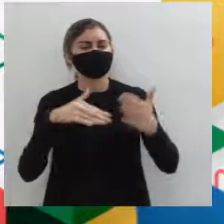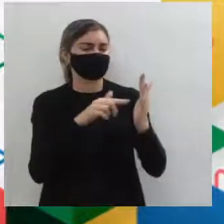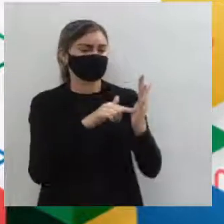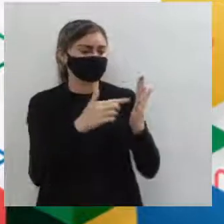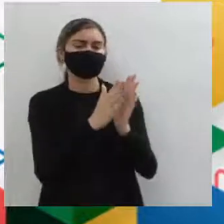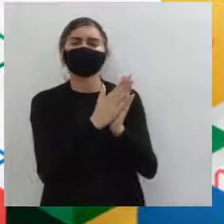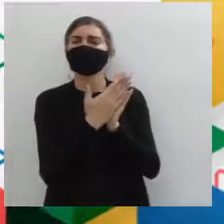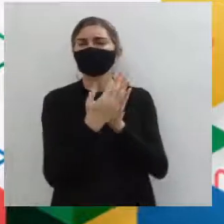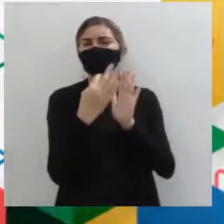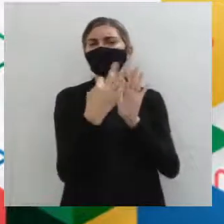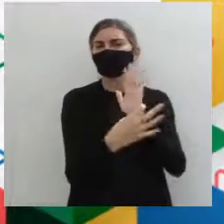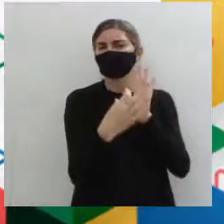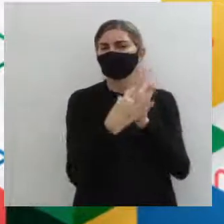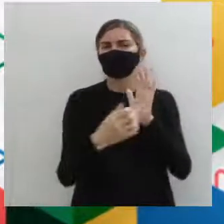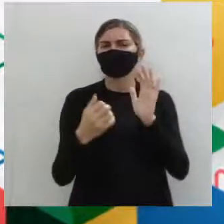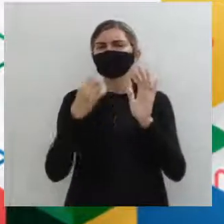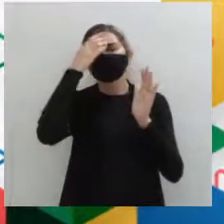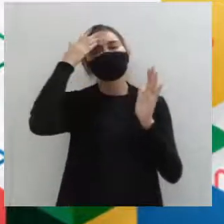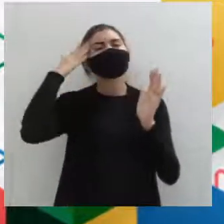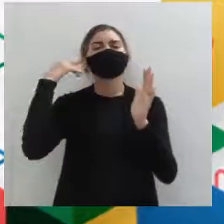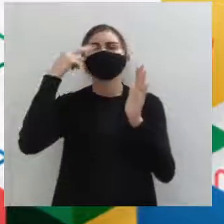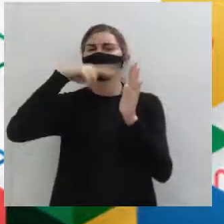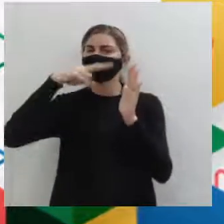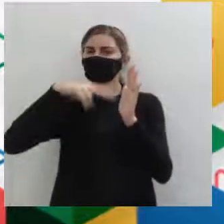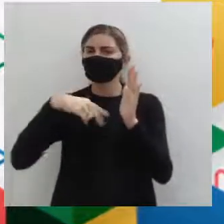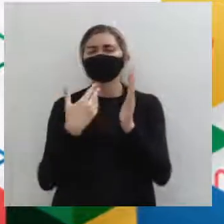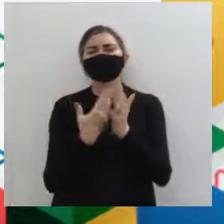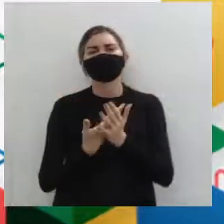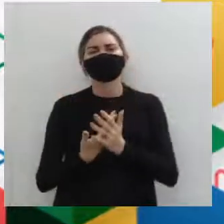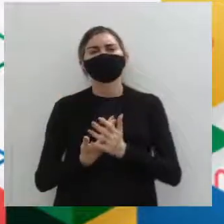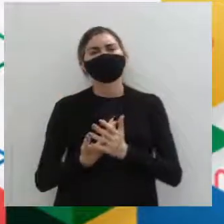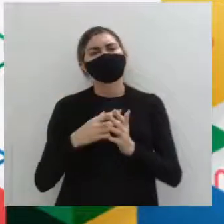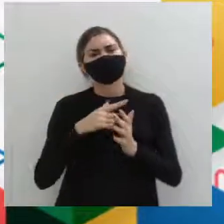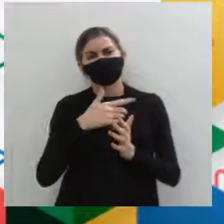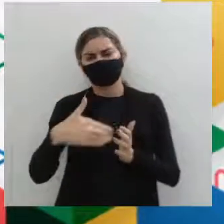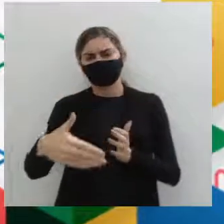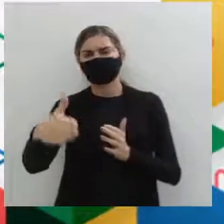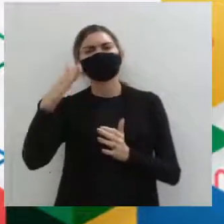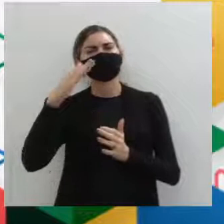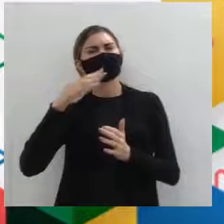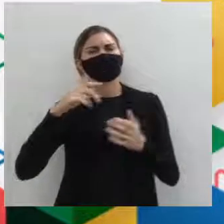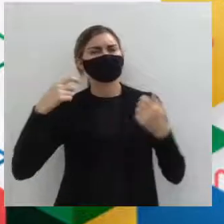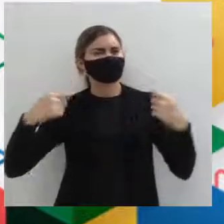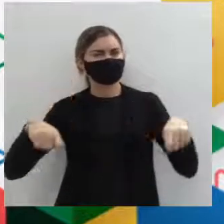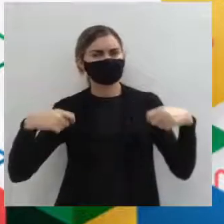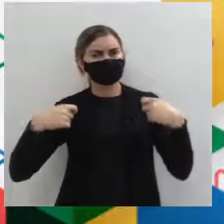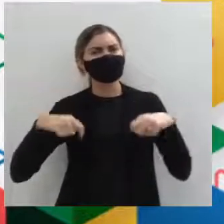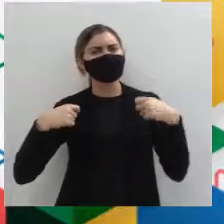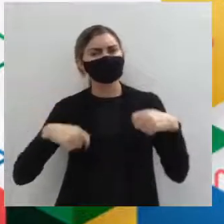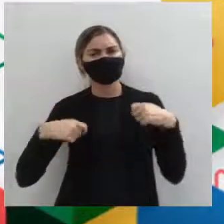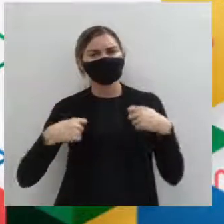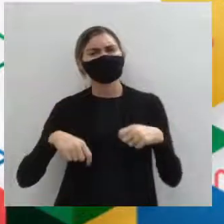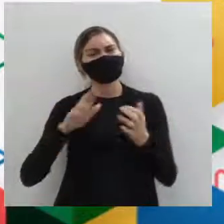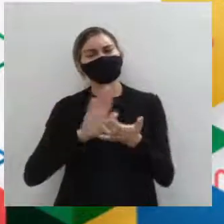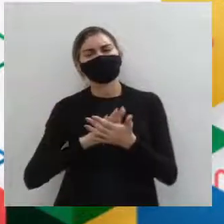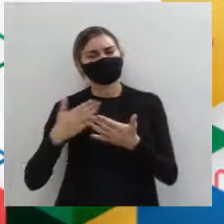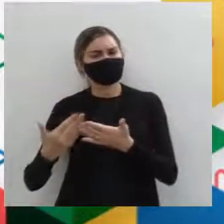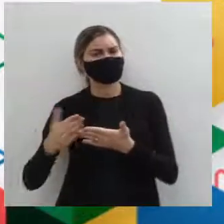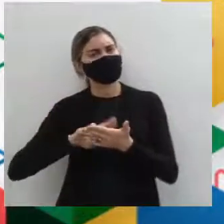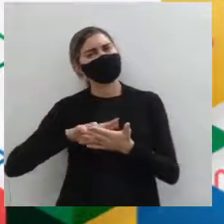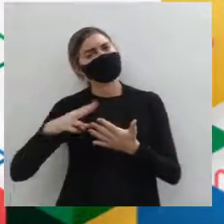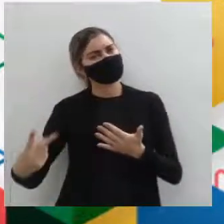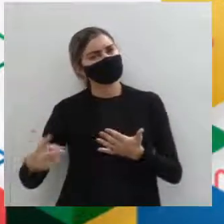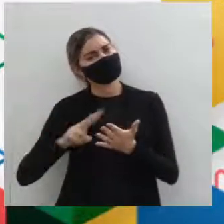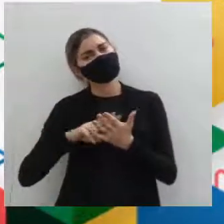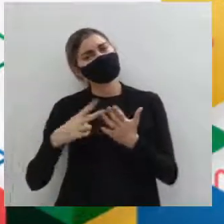aos textos sagrados, à leitura dos textos sagrados. Daí a necessidade de traduzir a Bíblia,